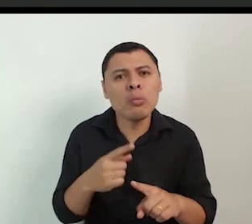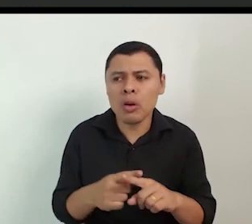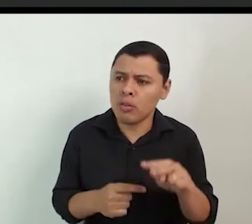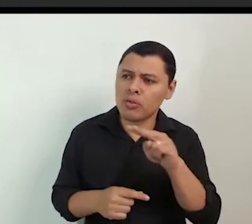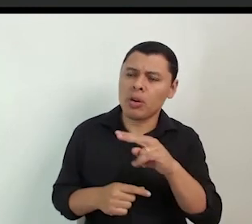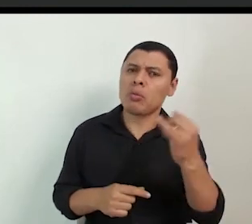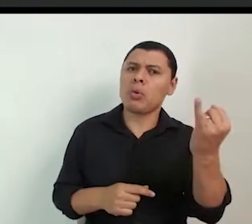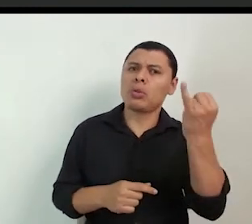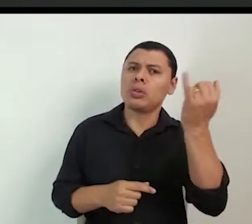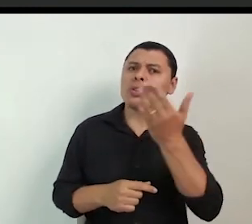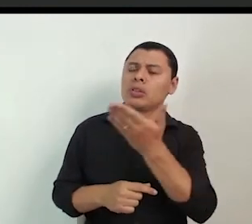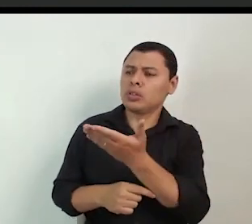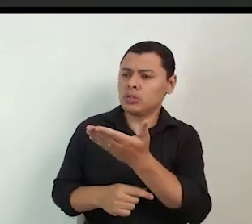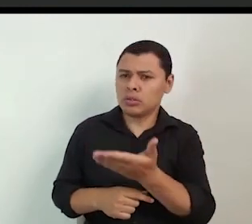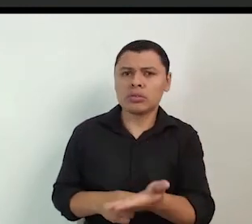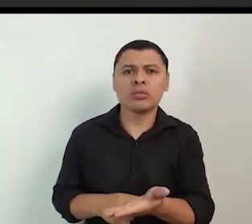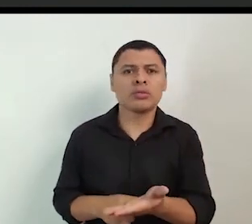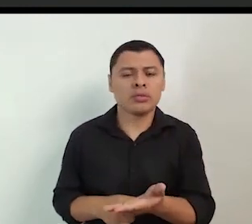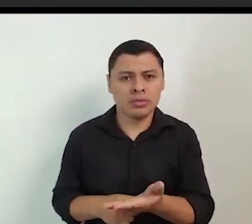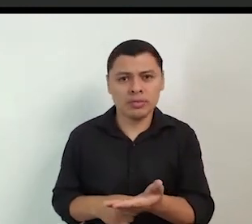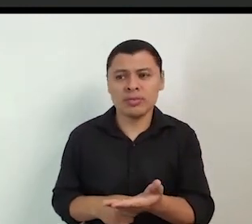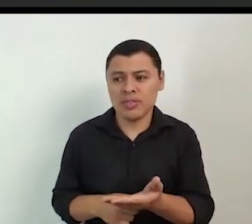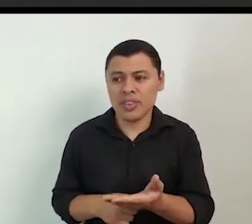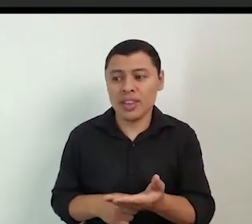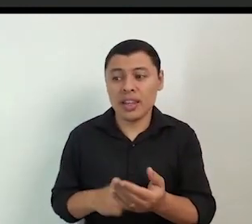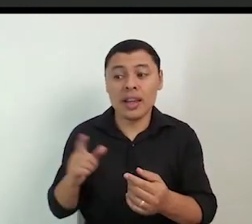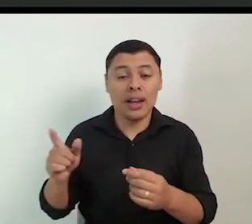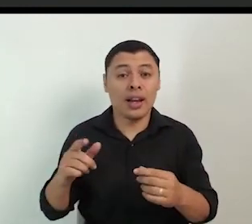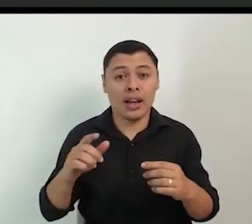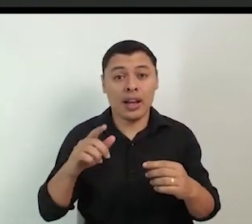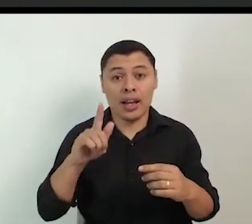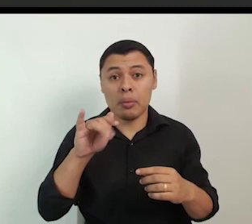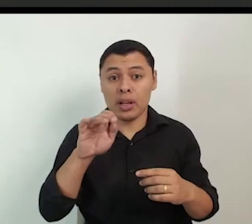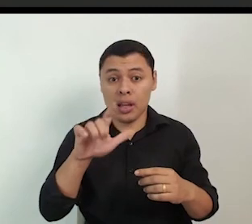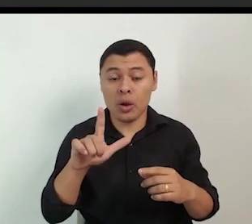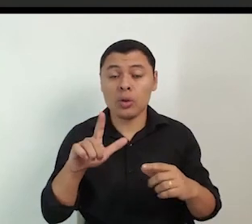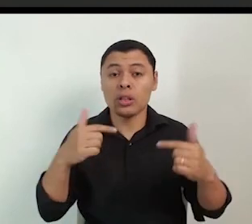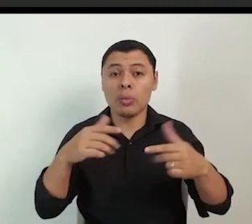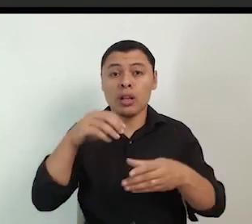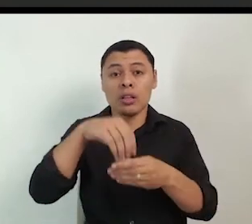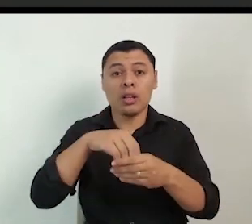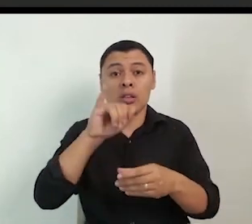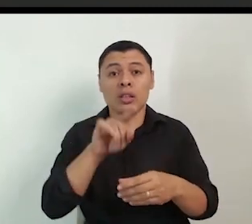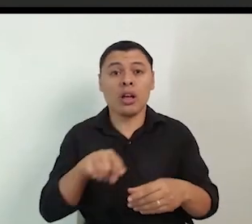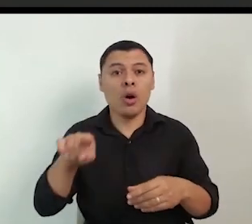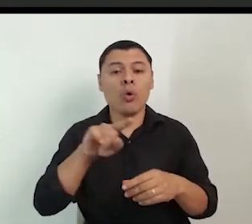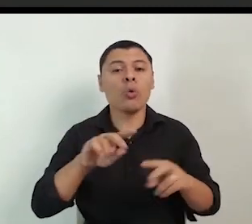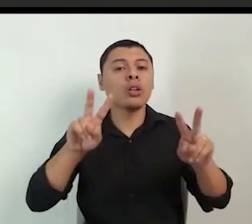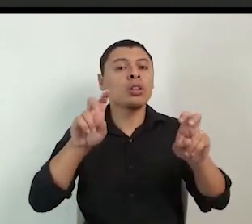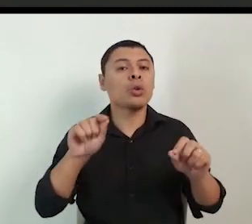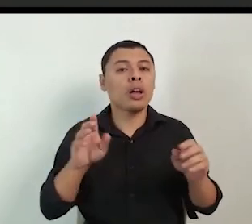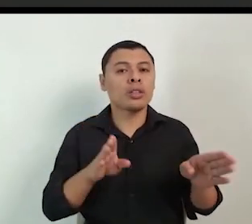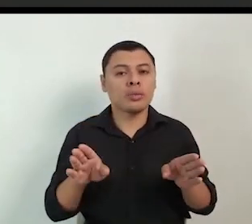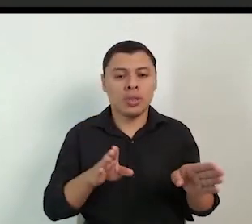vida de milhões de pessoas. É o caso do Gabriel, que atende acessibilidade dentro de um dos canais do Banco Itaú. É o meu